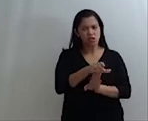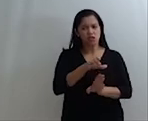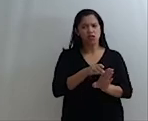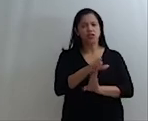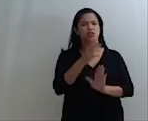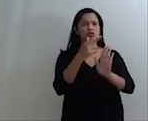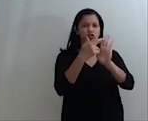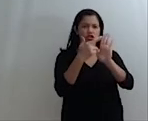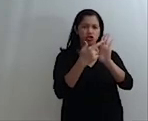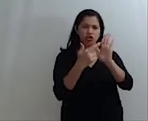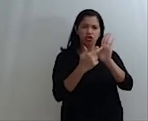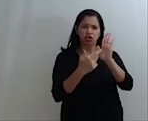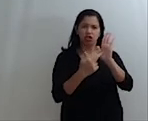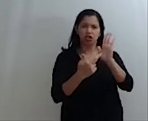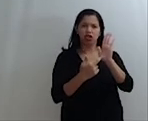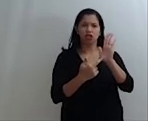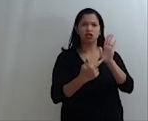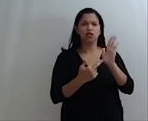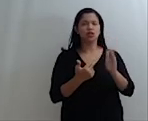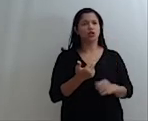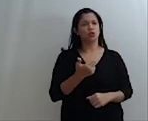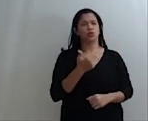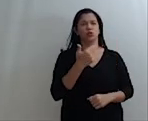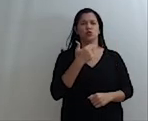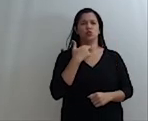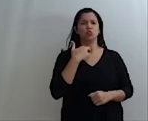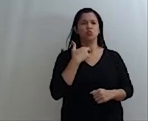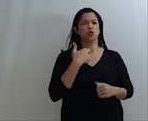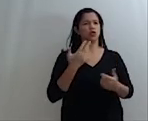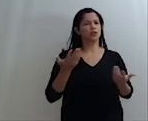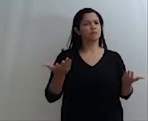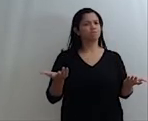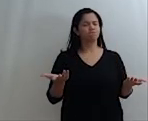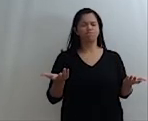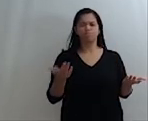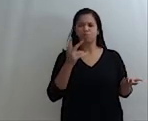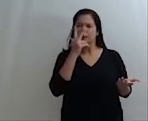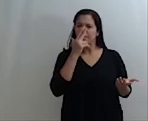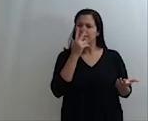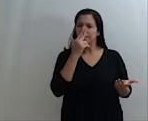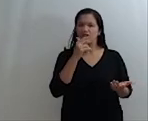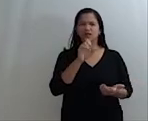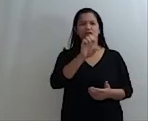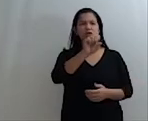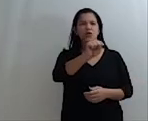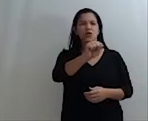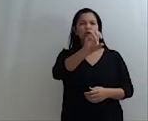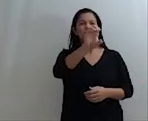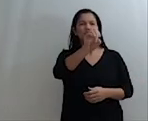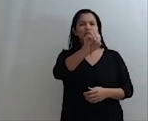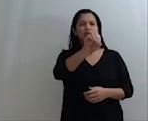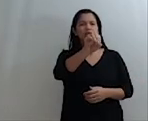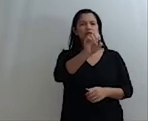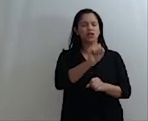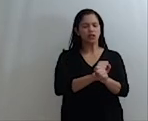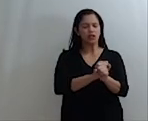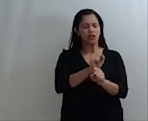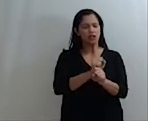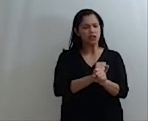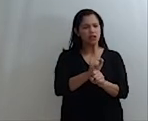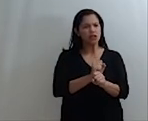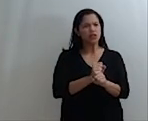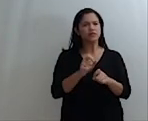de um código diga-se de passagem que já caminha para os seus 80 anos deveria ter sido compulsoriamente